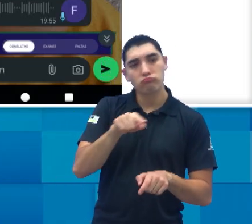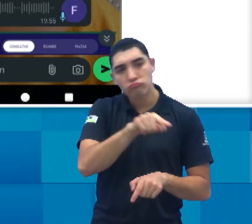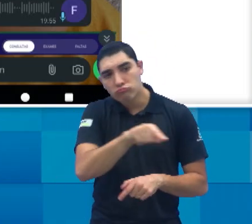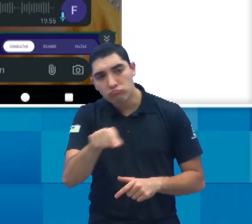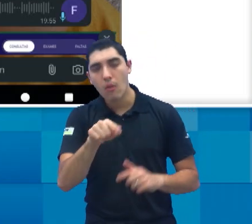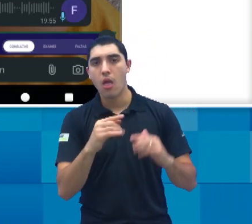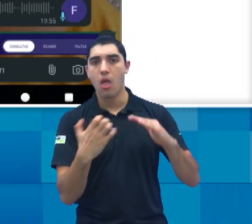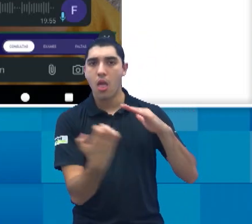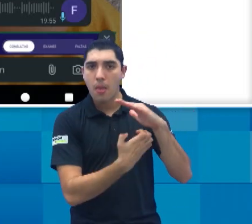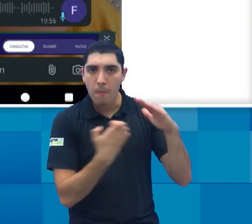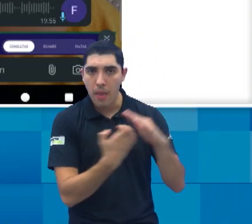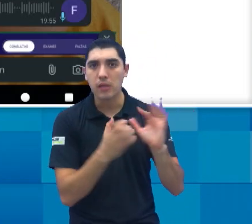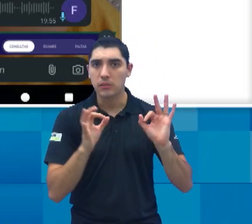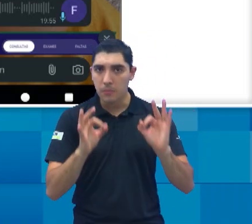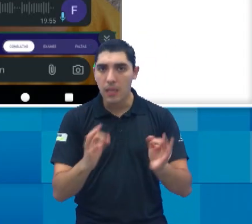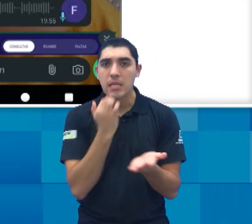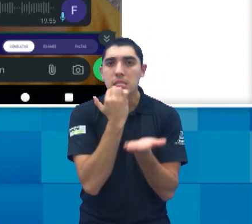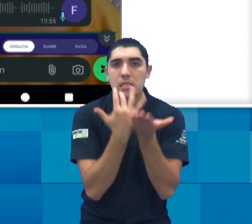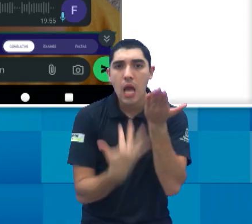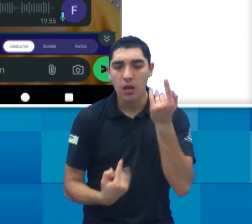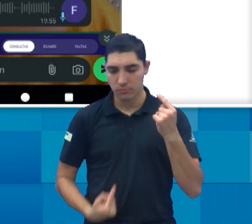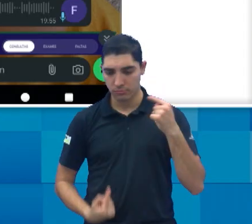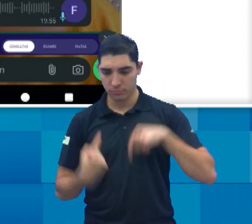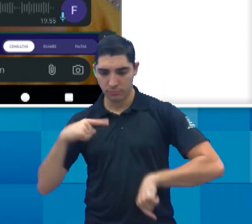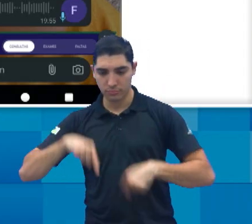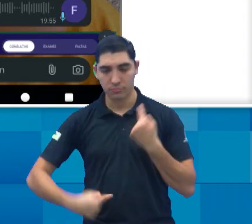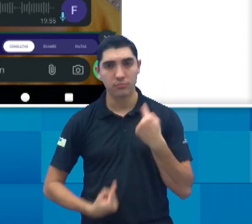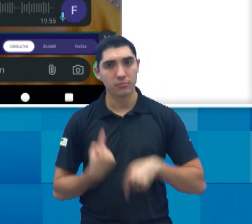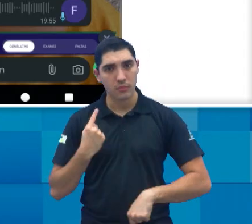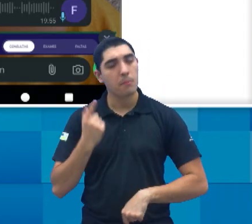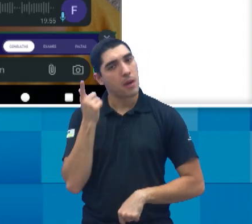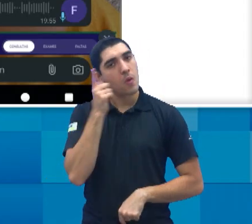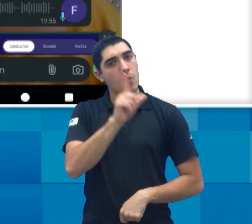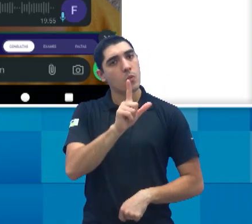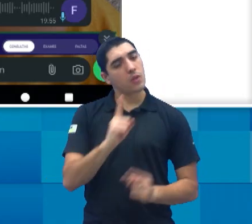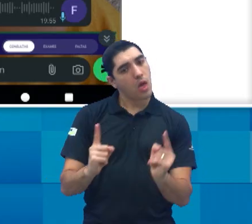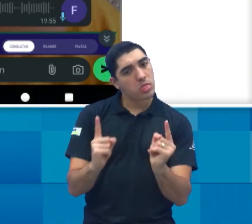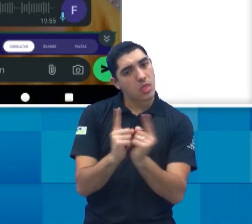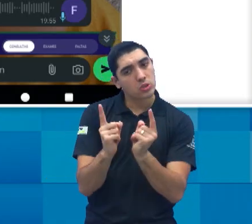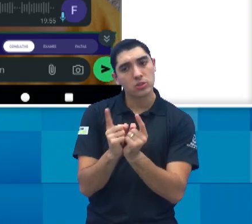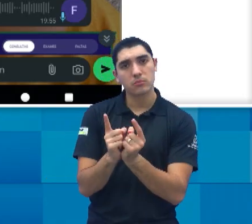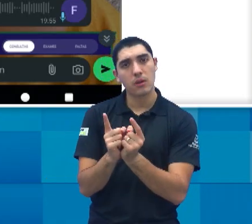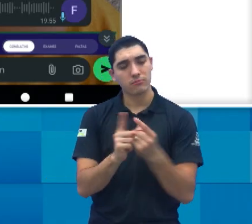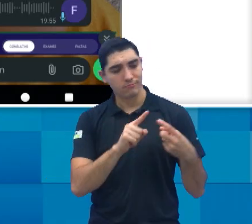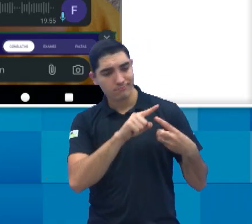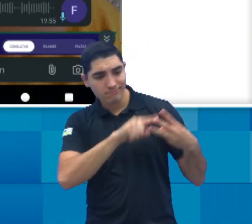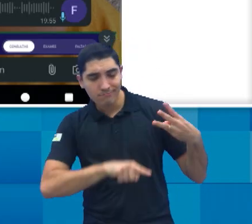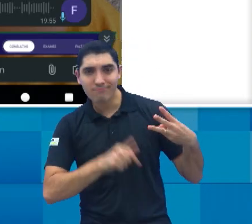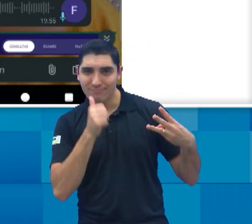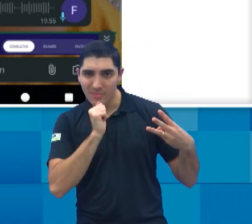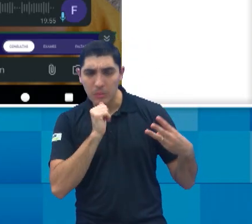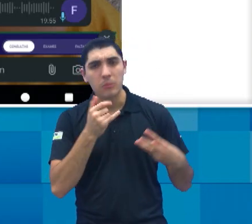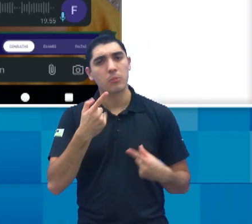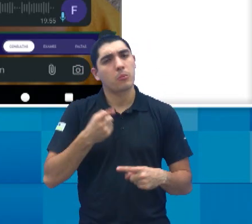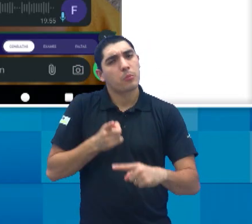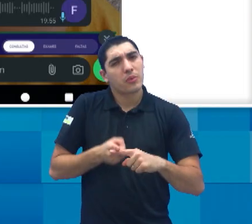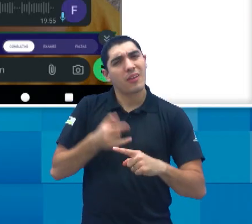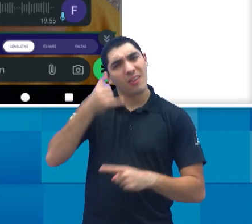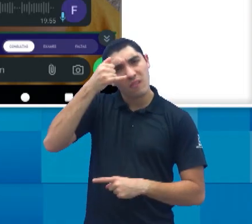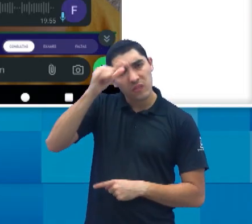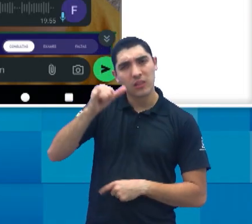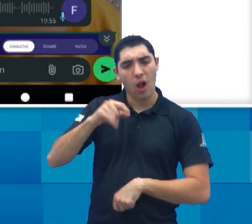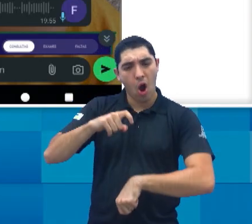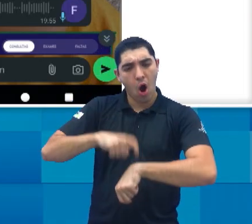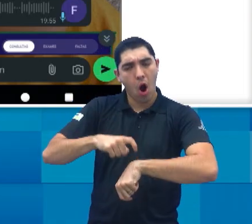essa hemodiálise infantil em São José dos Campos, para que possa atender essas mães, para que elas não tenham que pegar o transporte 4 horas da